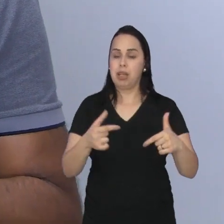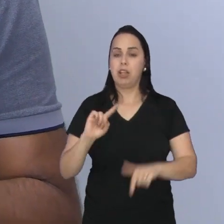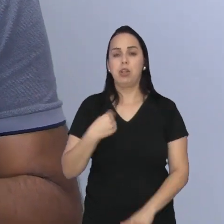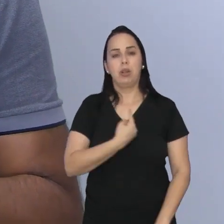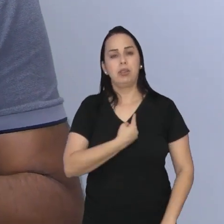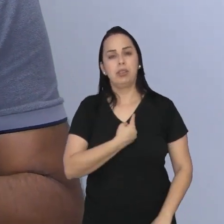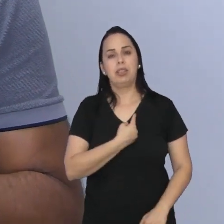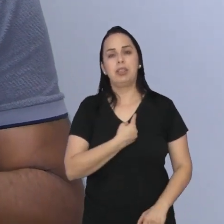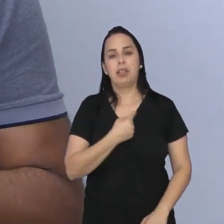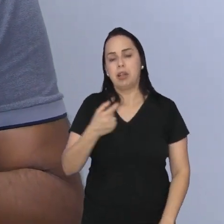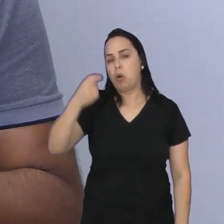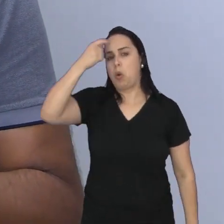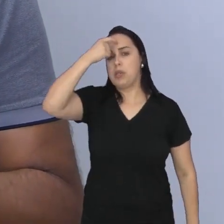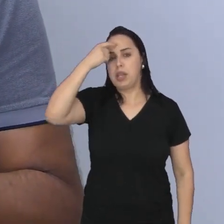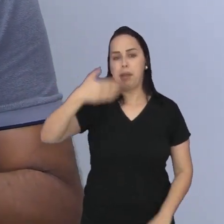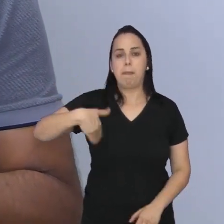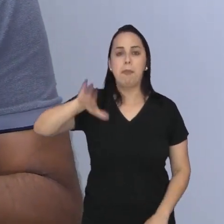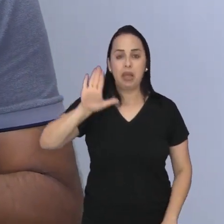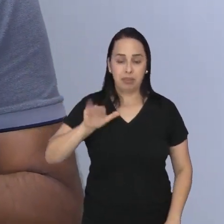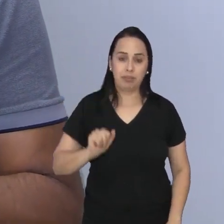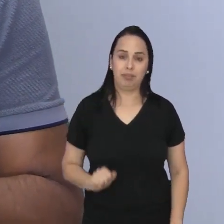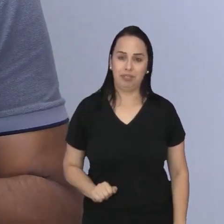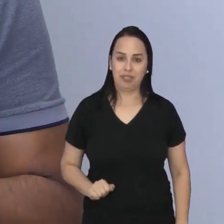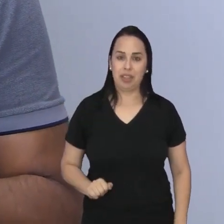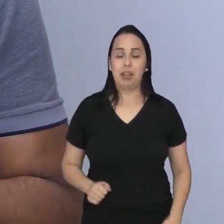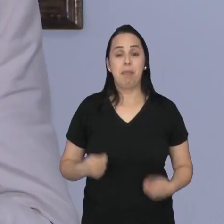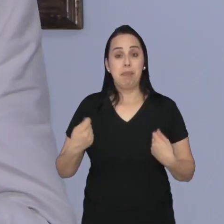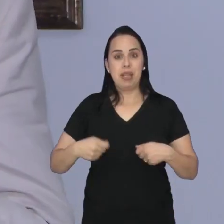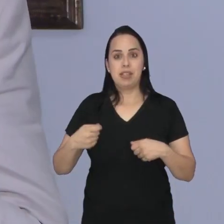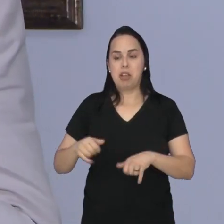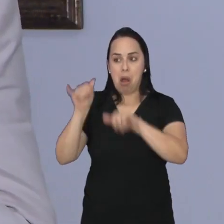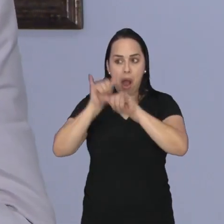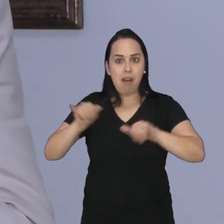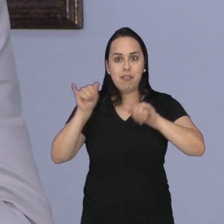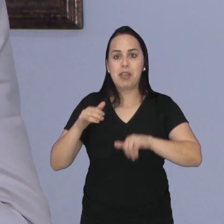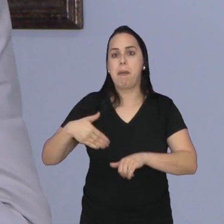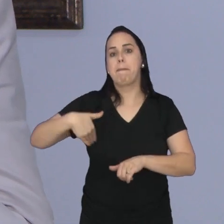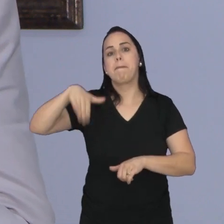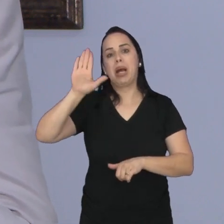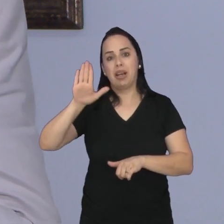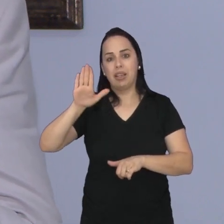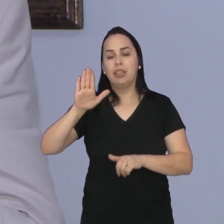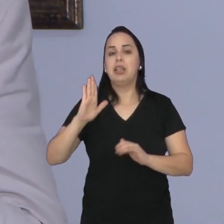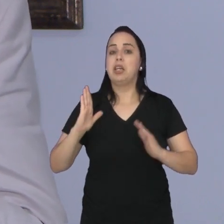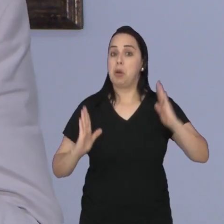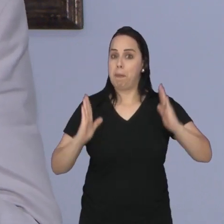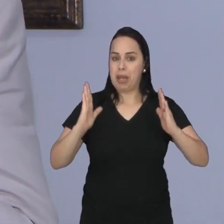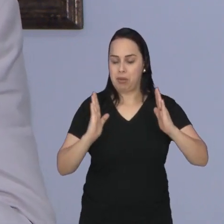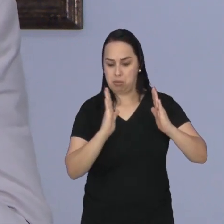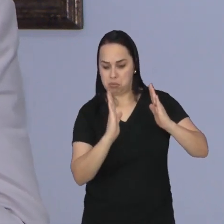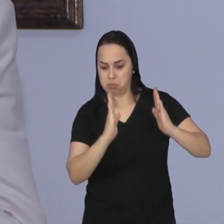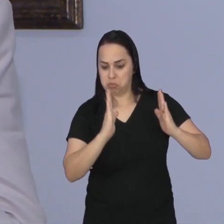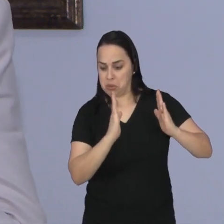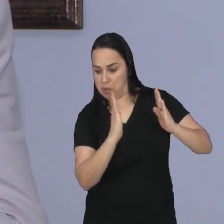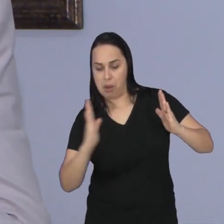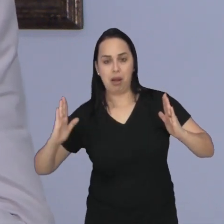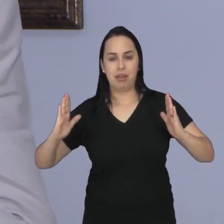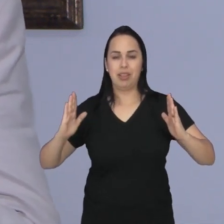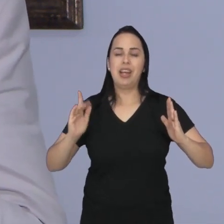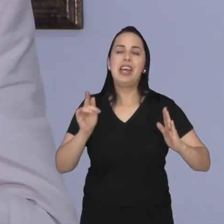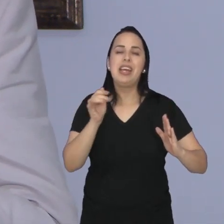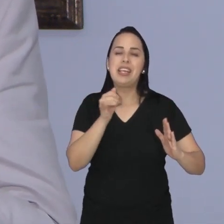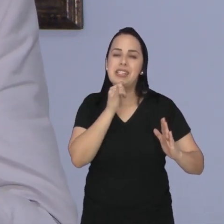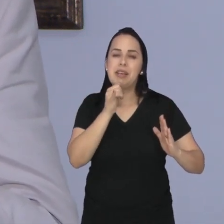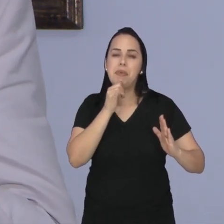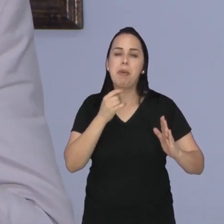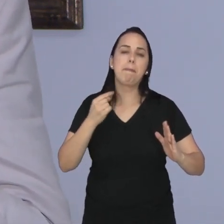de uma forma mais ativa para que a gente tenha mais conscientização. Tem que aumentar as campanhas educativas, fazer por mais tempo, né, no